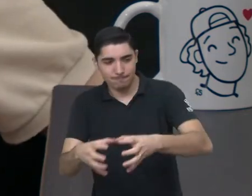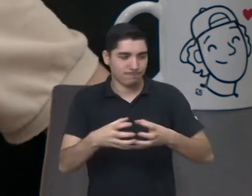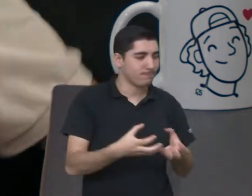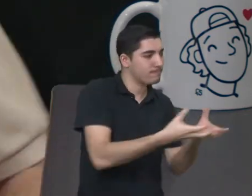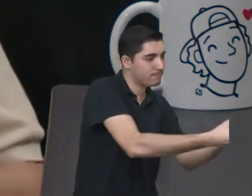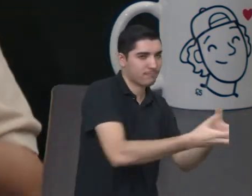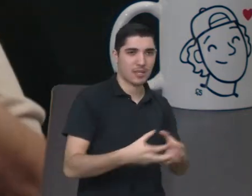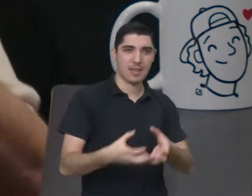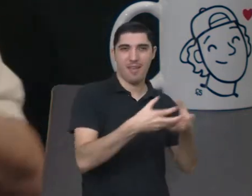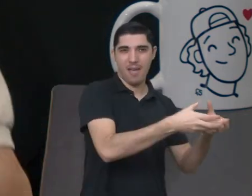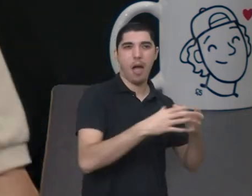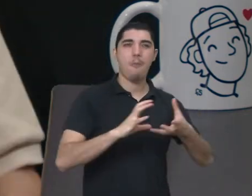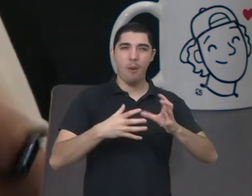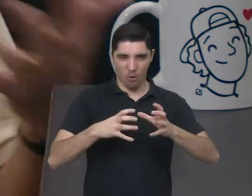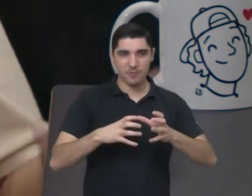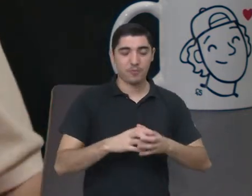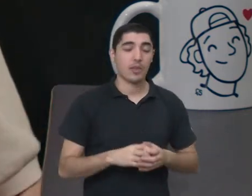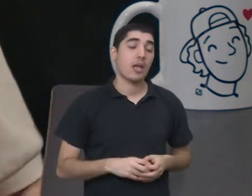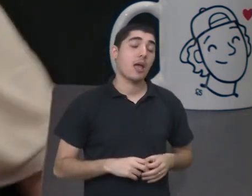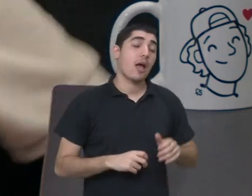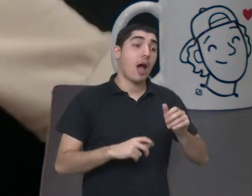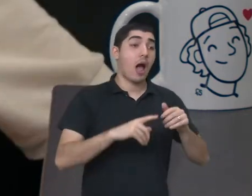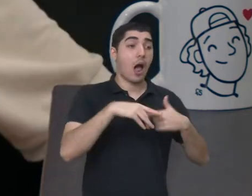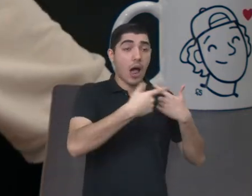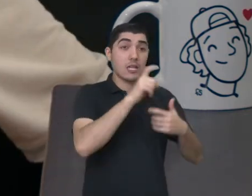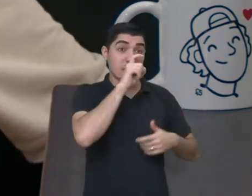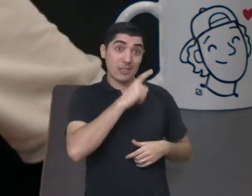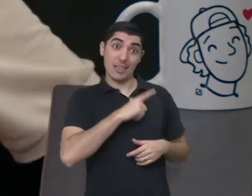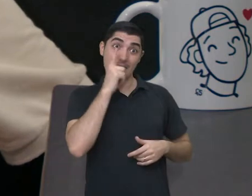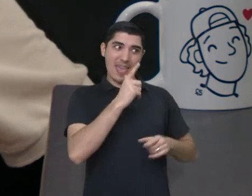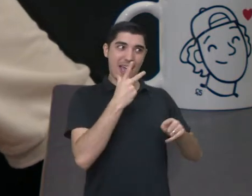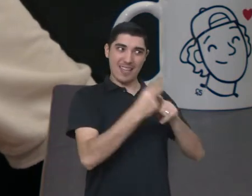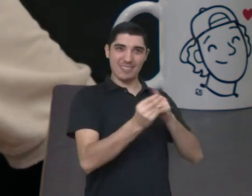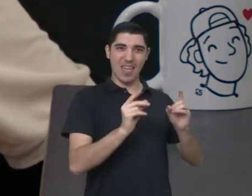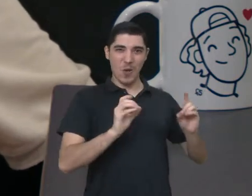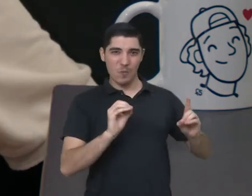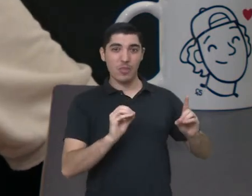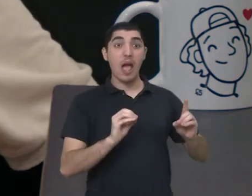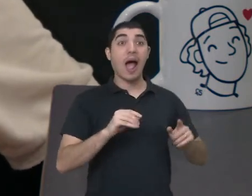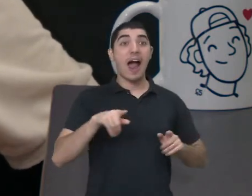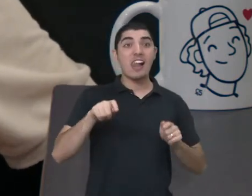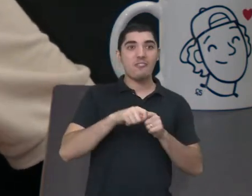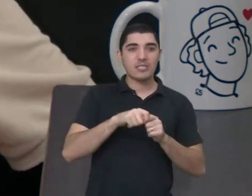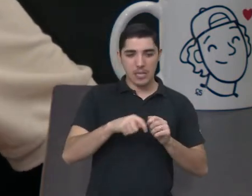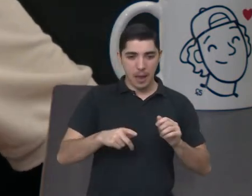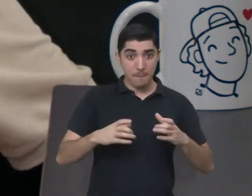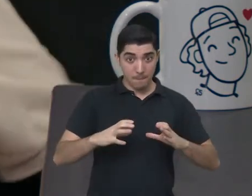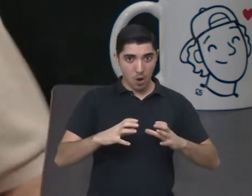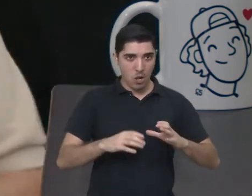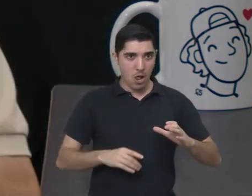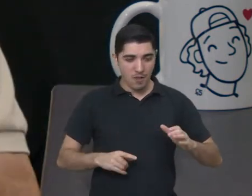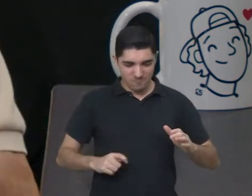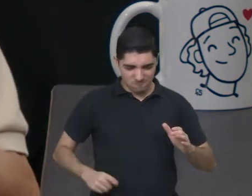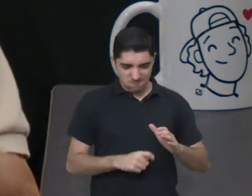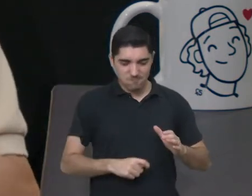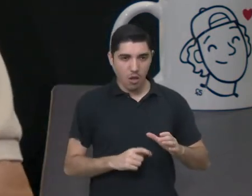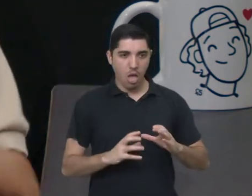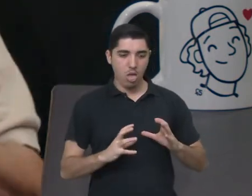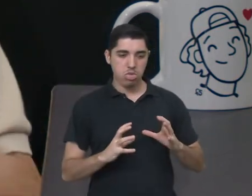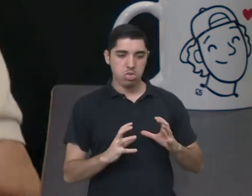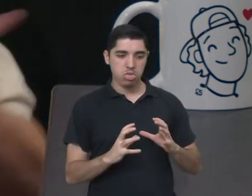Esse aí é o Roberto Nunes Morgado. Esse é o árbitro. Não foi com ele que eu vou contar agora, não. Tinha um árbitro que vinha em São José, era baixinho,